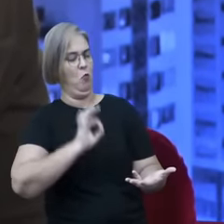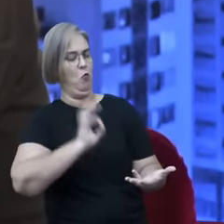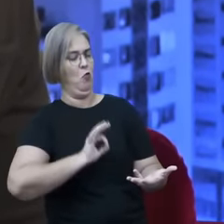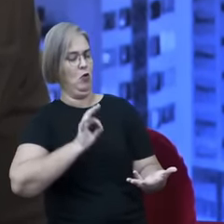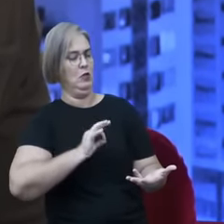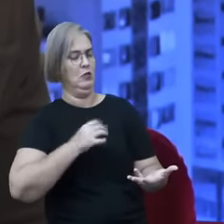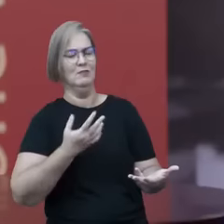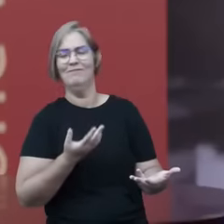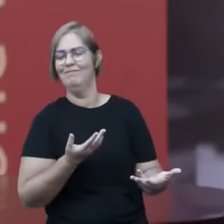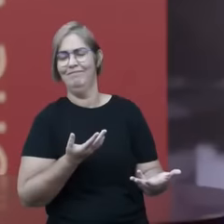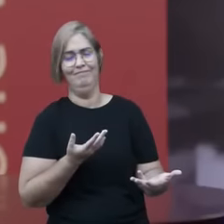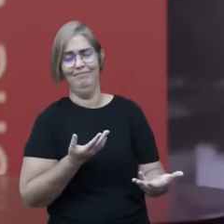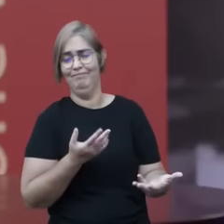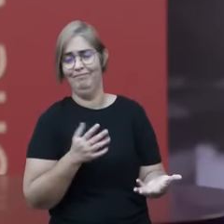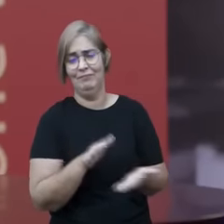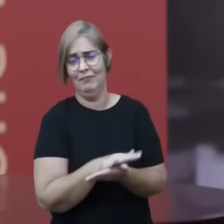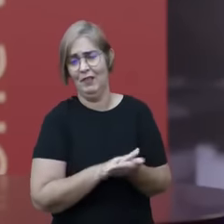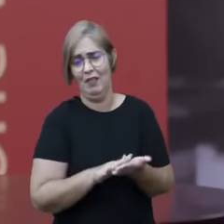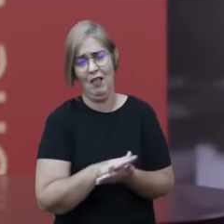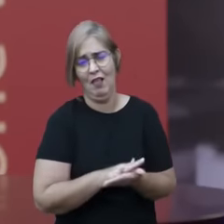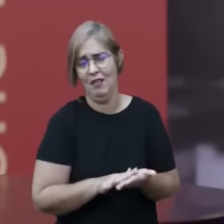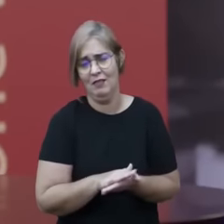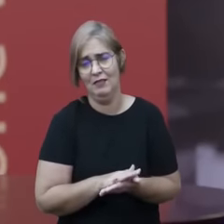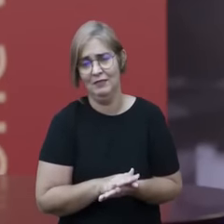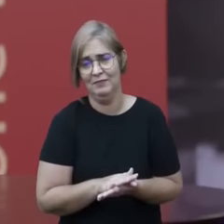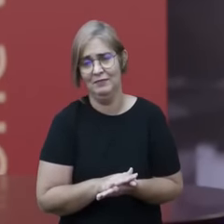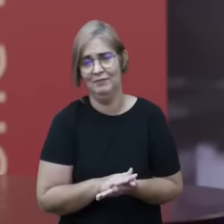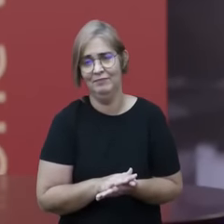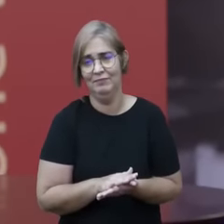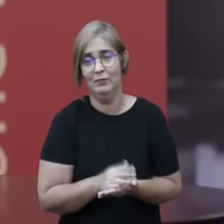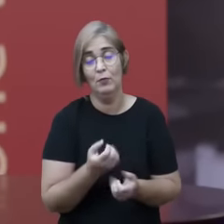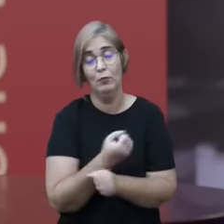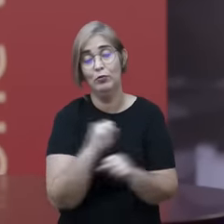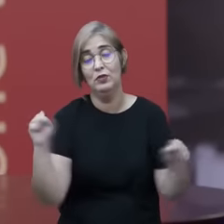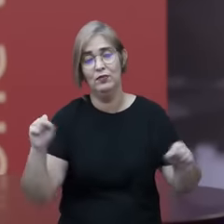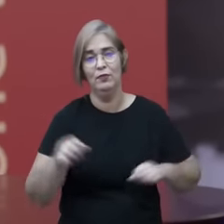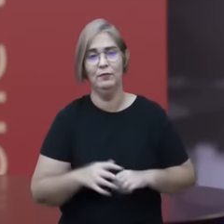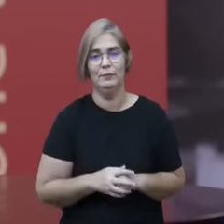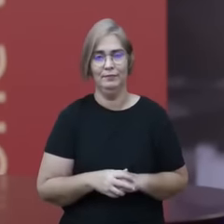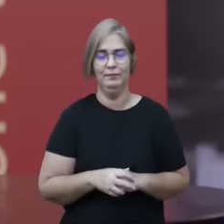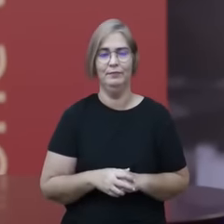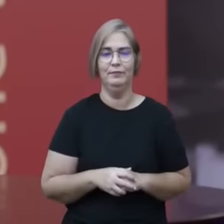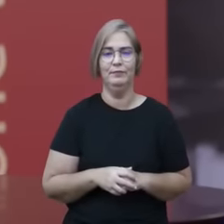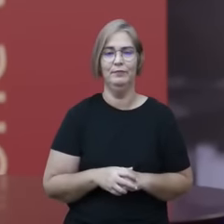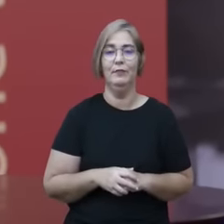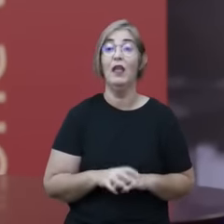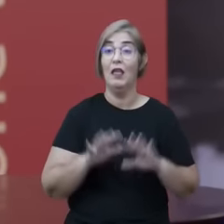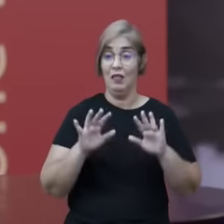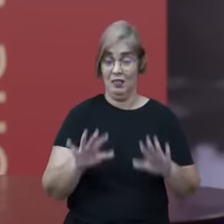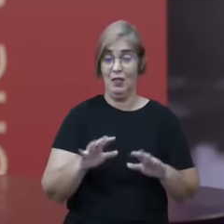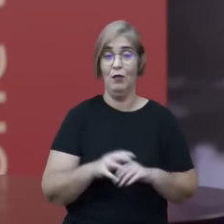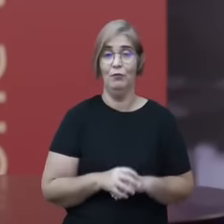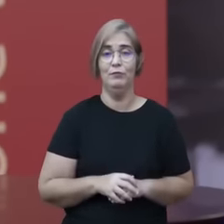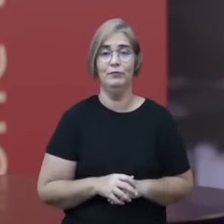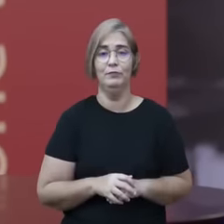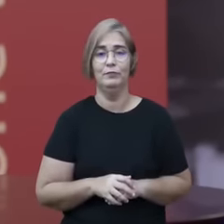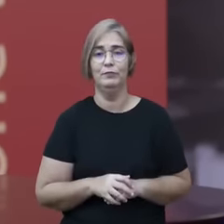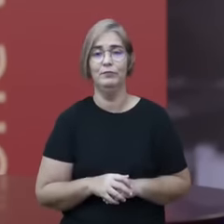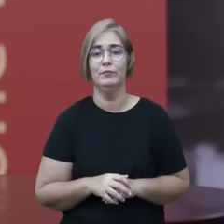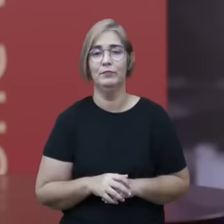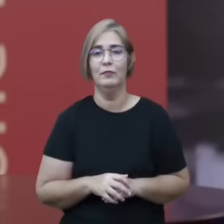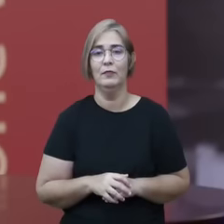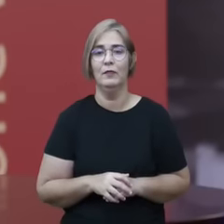eh constrói bases sólidas ali. Mas isso não é possível. Então, exatamente essa